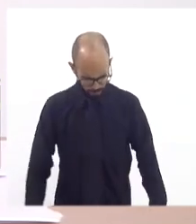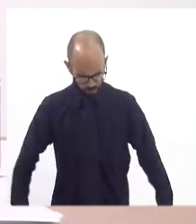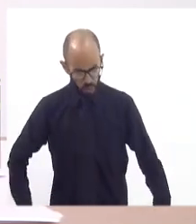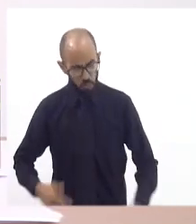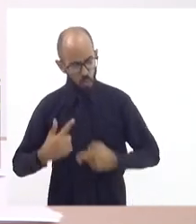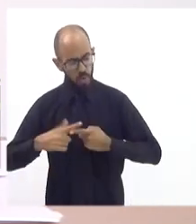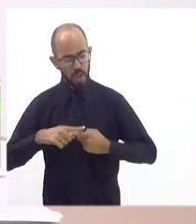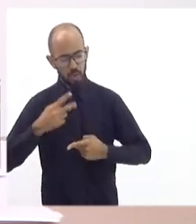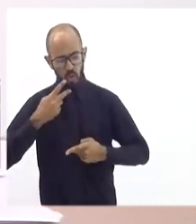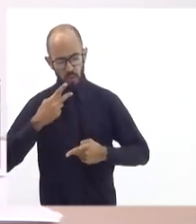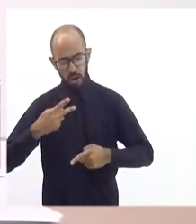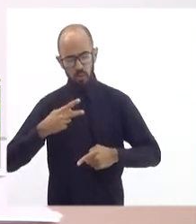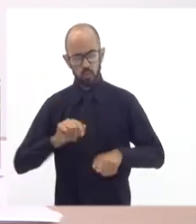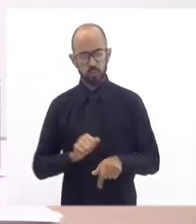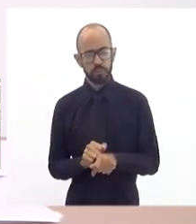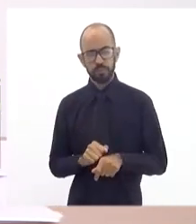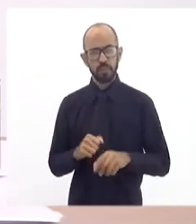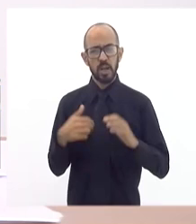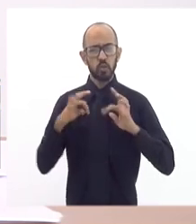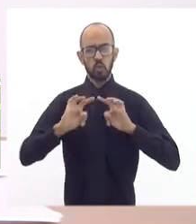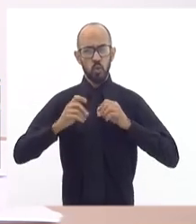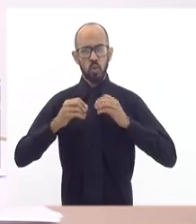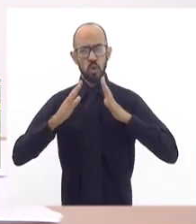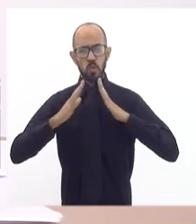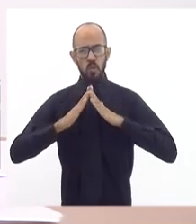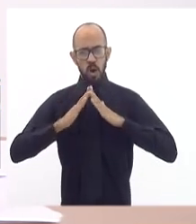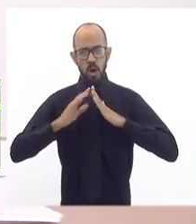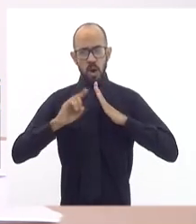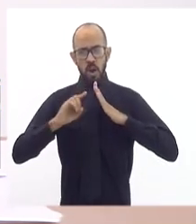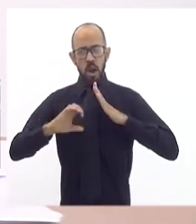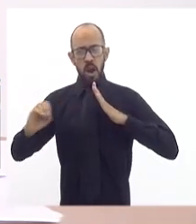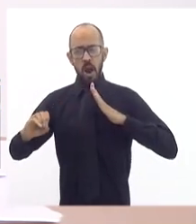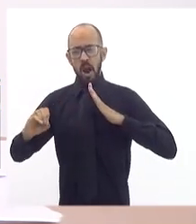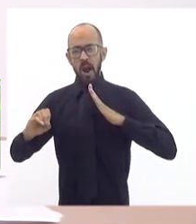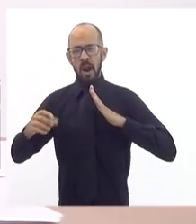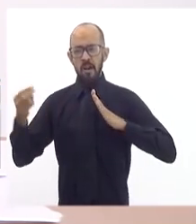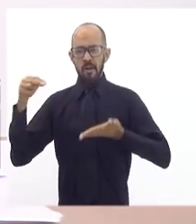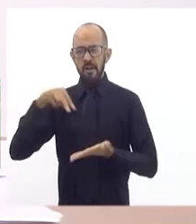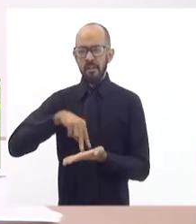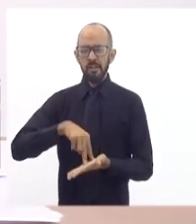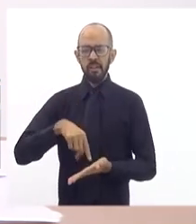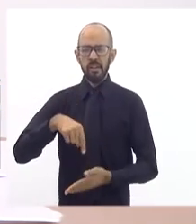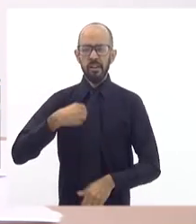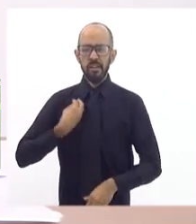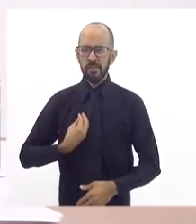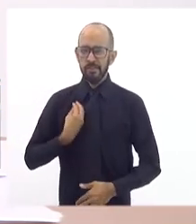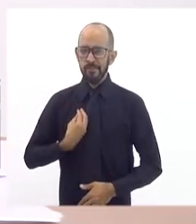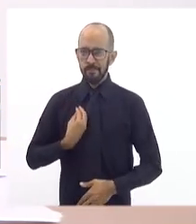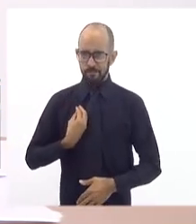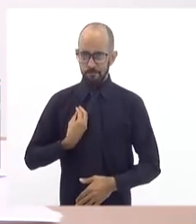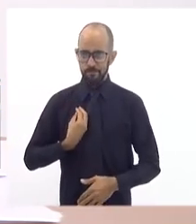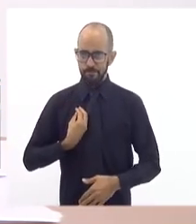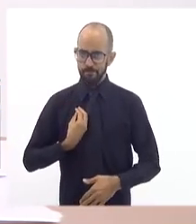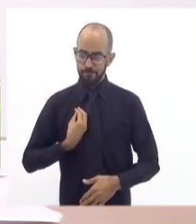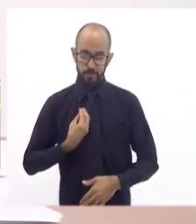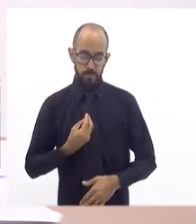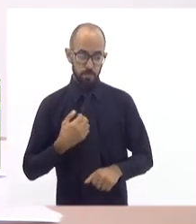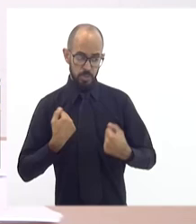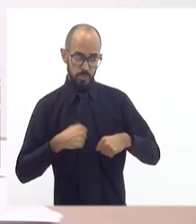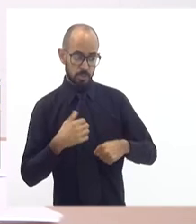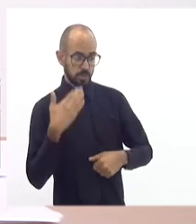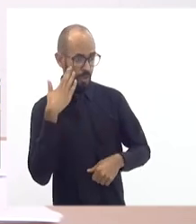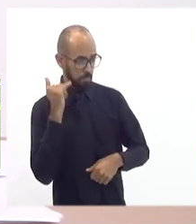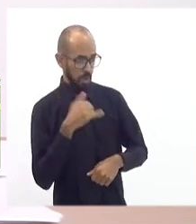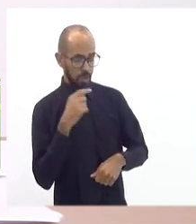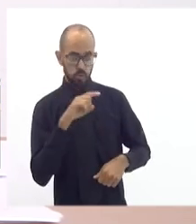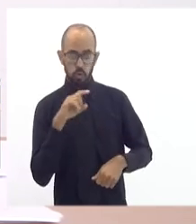para aqueles que moram na zona oeste o que estão aqui Vera participar tome conhecimento que as honesto Janeiro existe mas